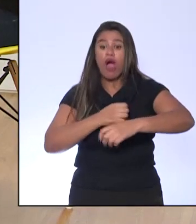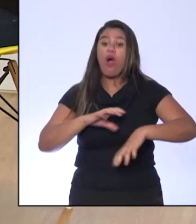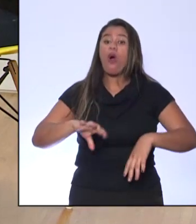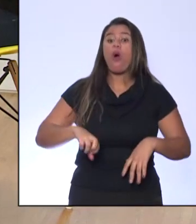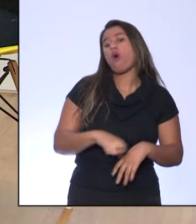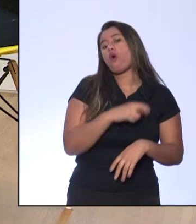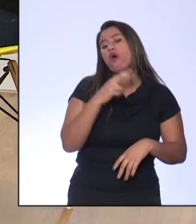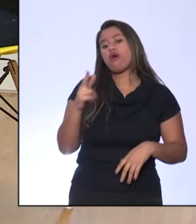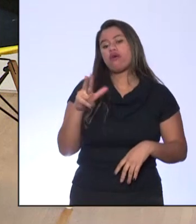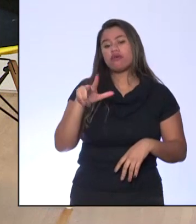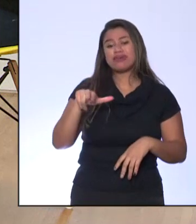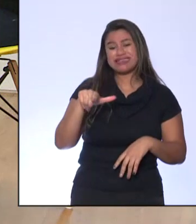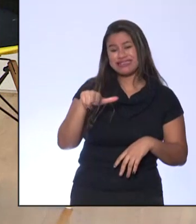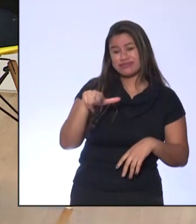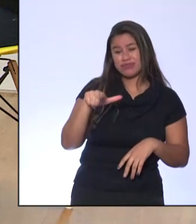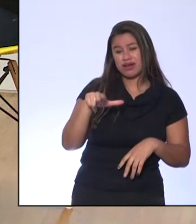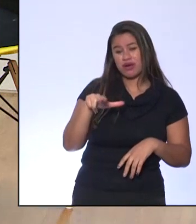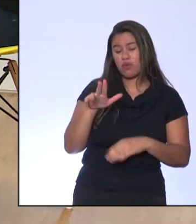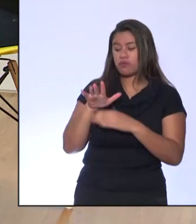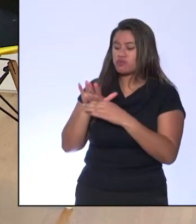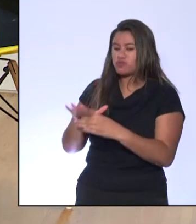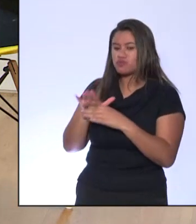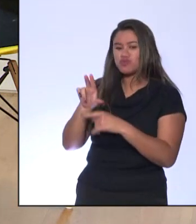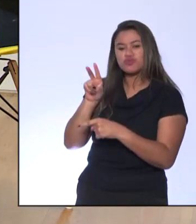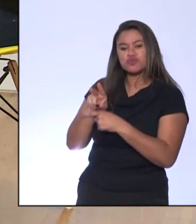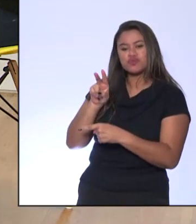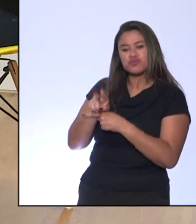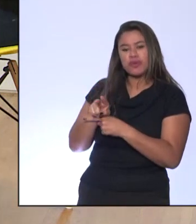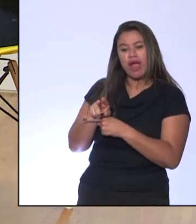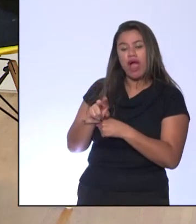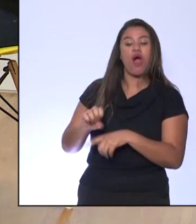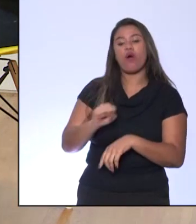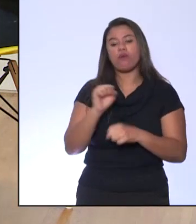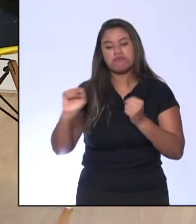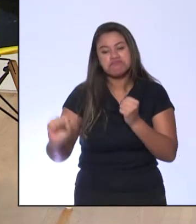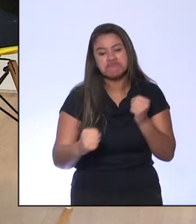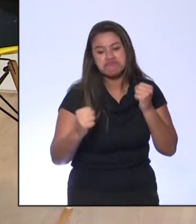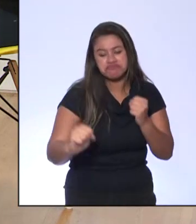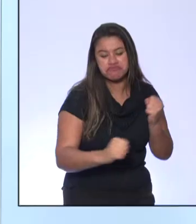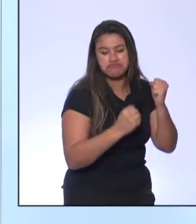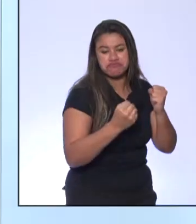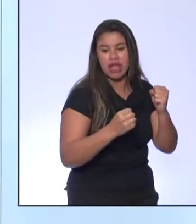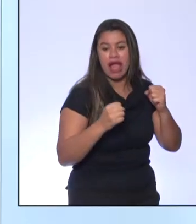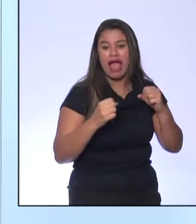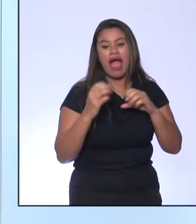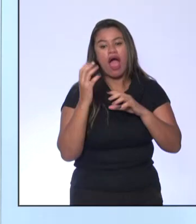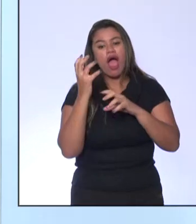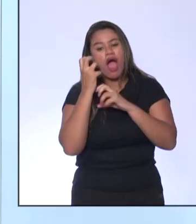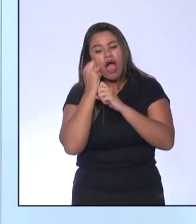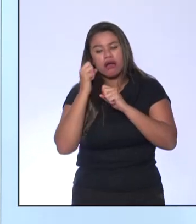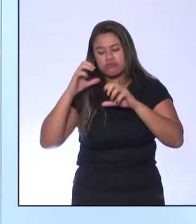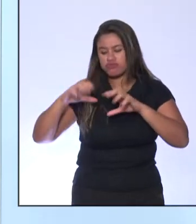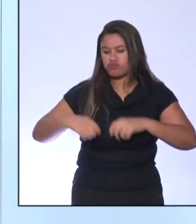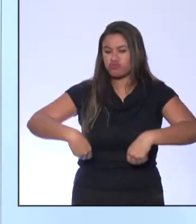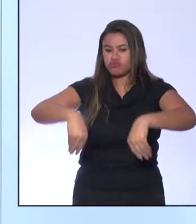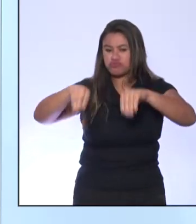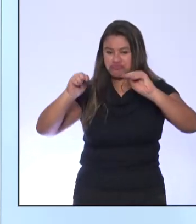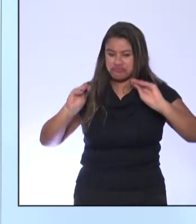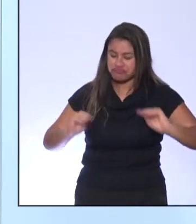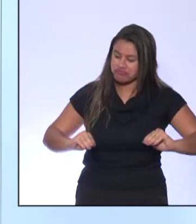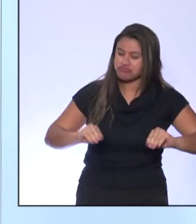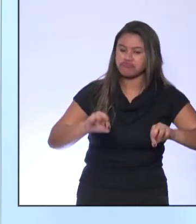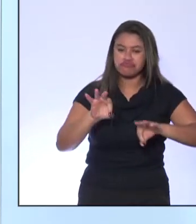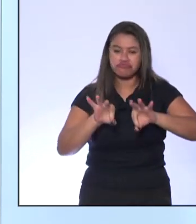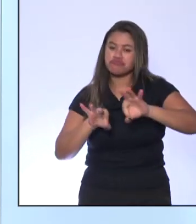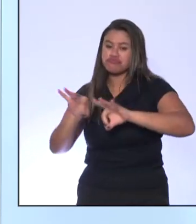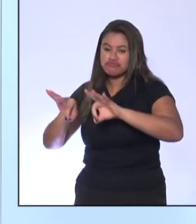irmãozinho mais novo. Eu varro o chão da minha casa. Eu arrumo a minha cama. E isso promove uma boa